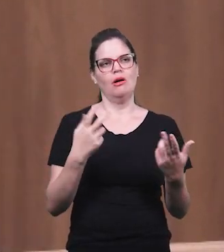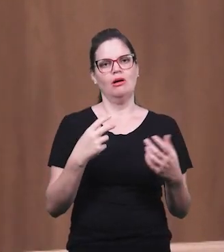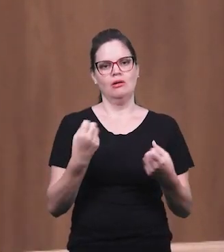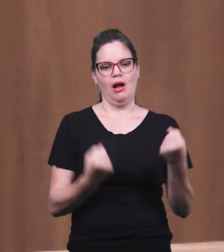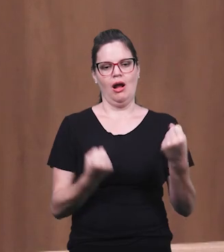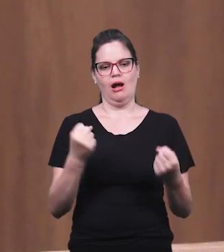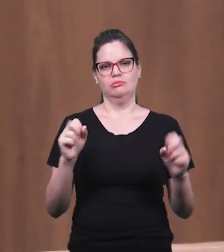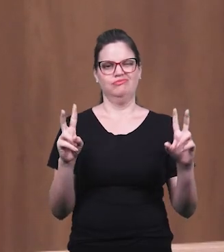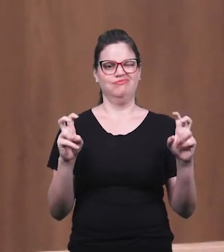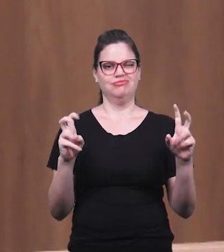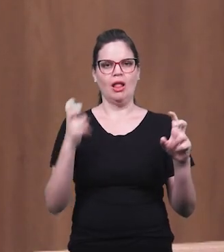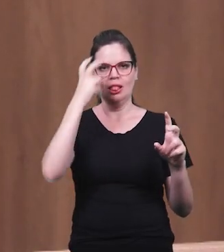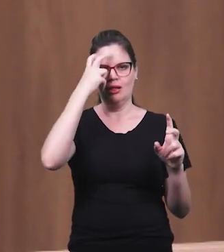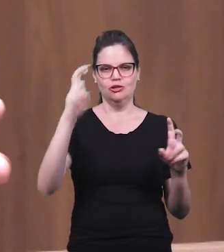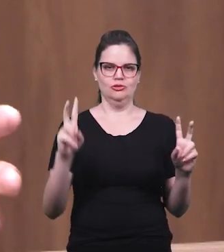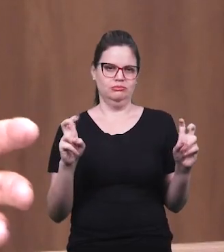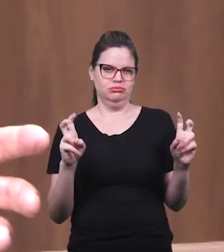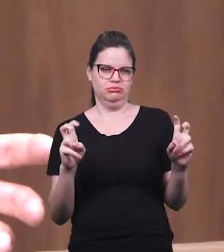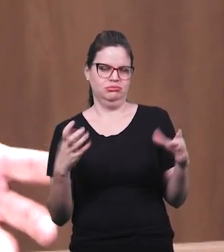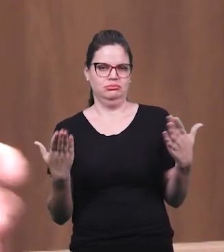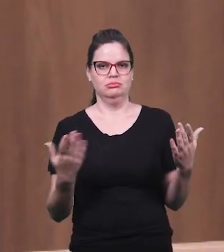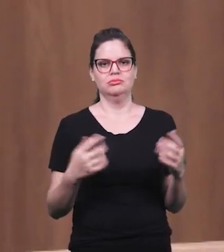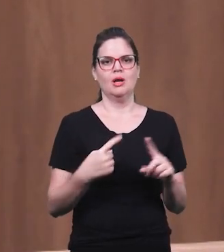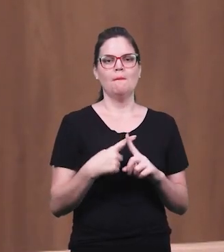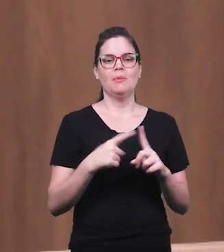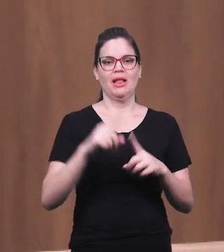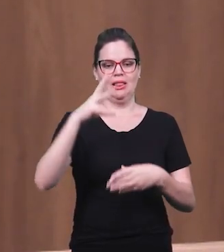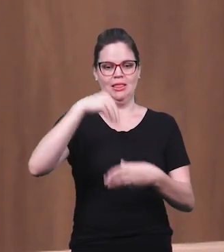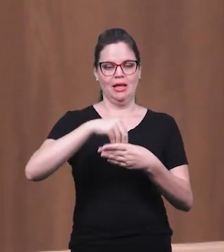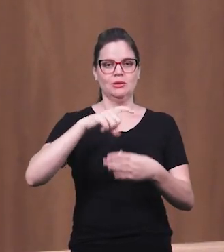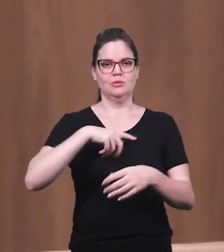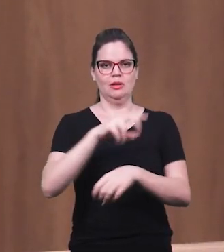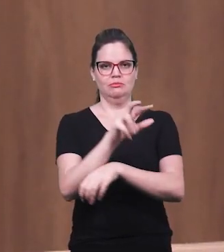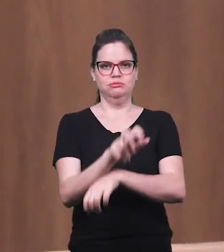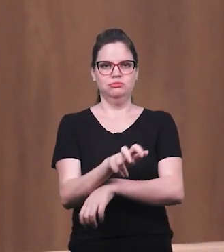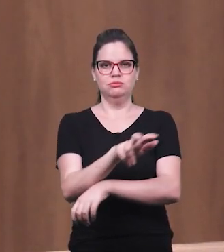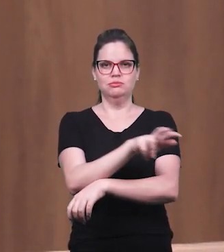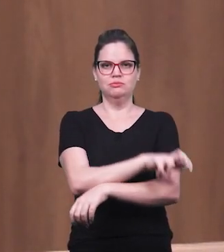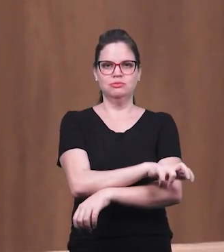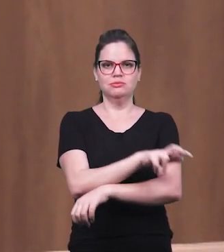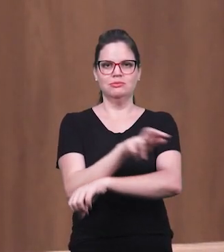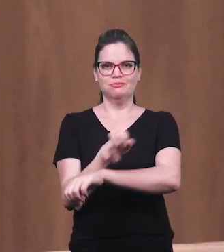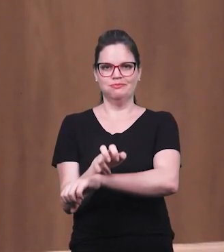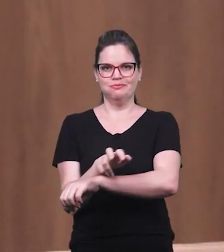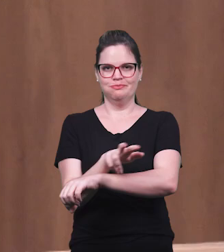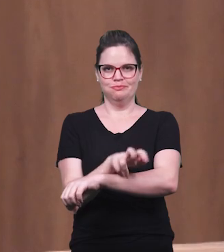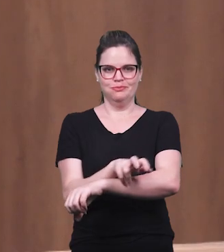entre aspas, ou seja, são veículos robotizados, né,